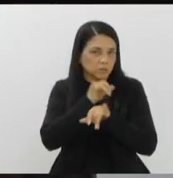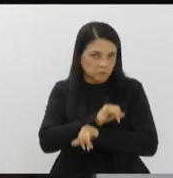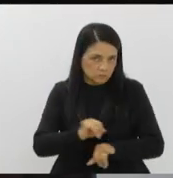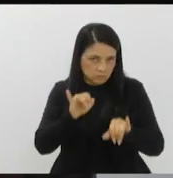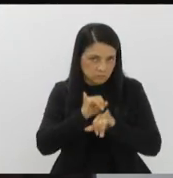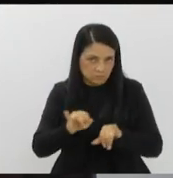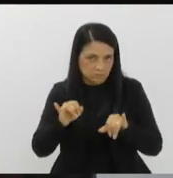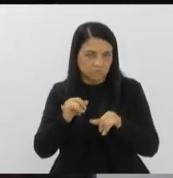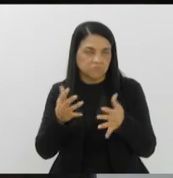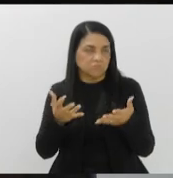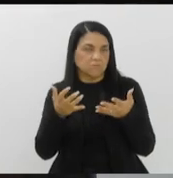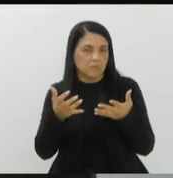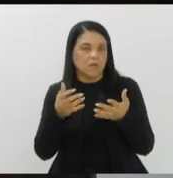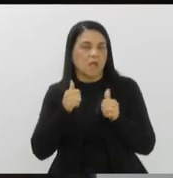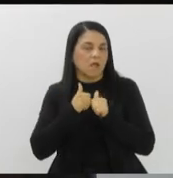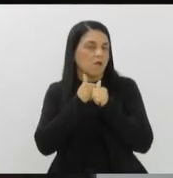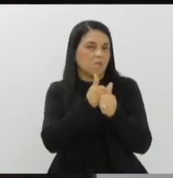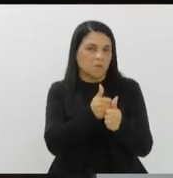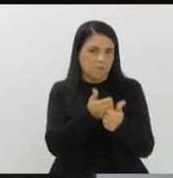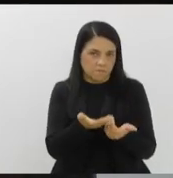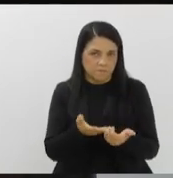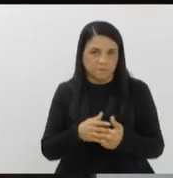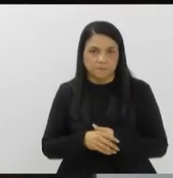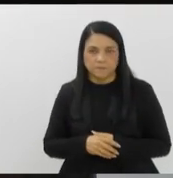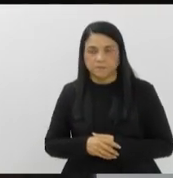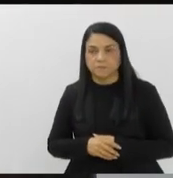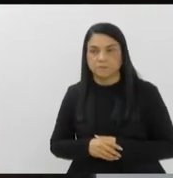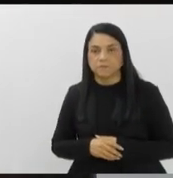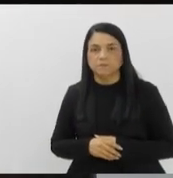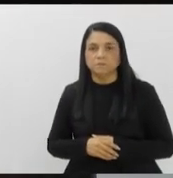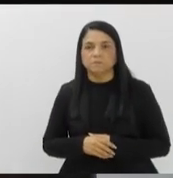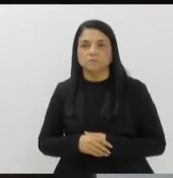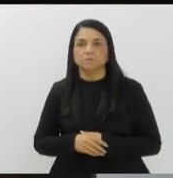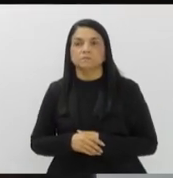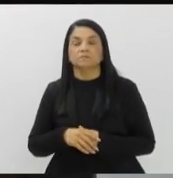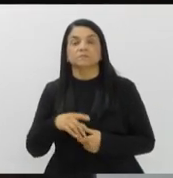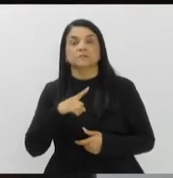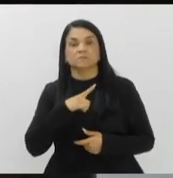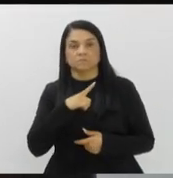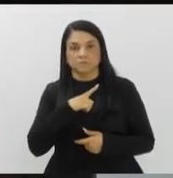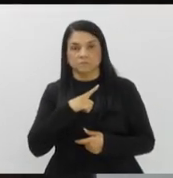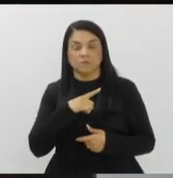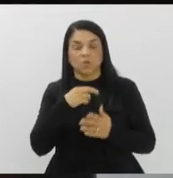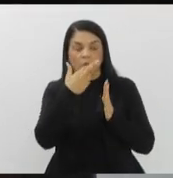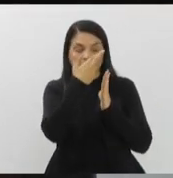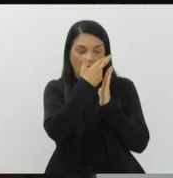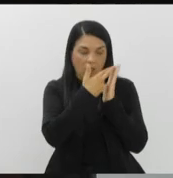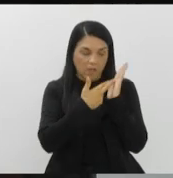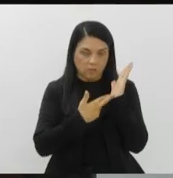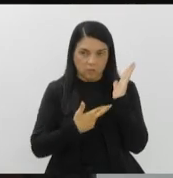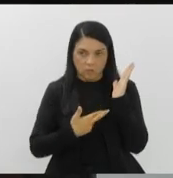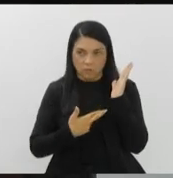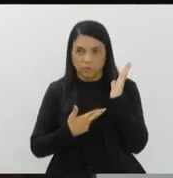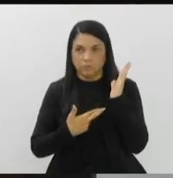para quem quiser acompanhar. A gente vai ter, em breve, um relatório também